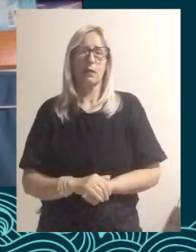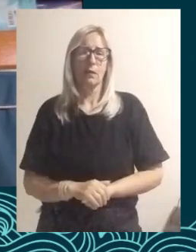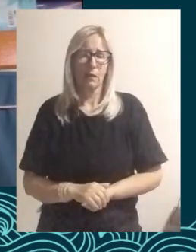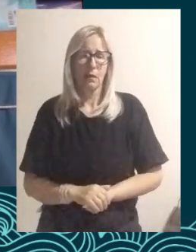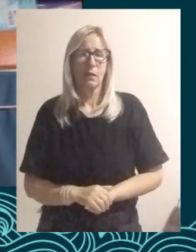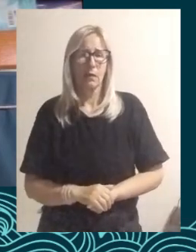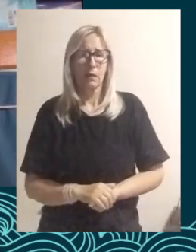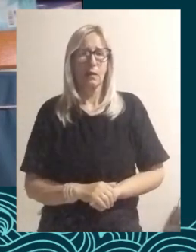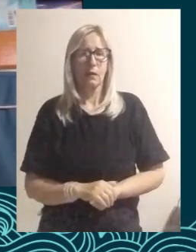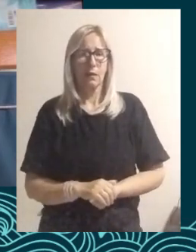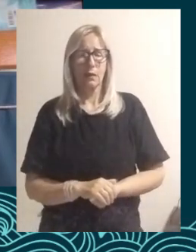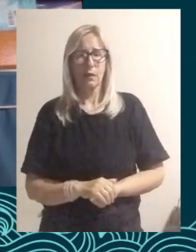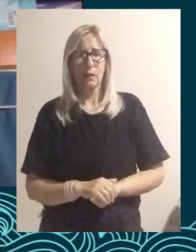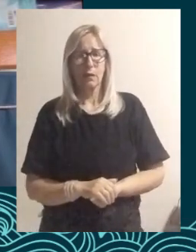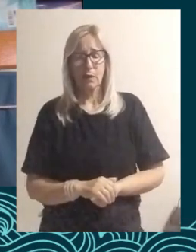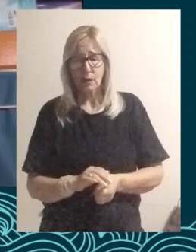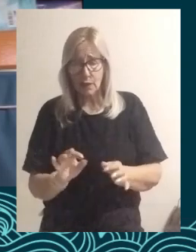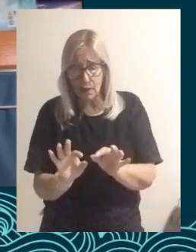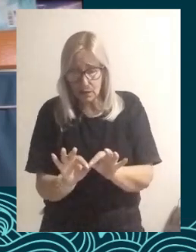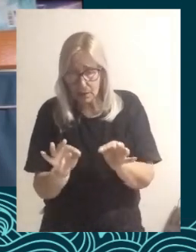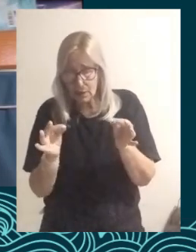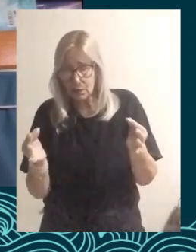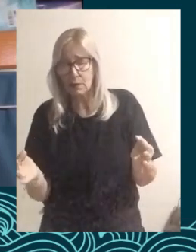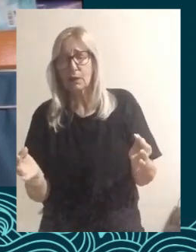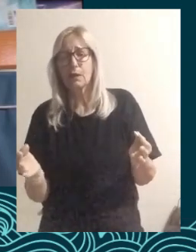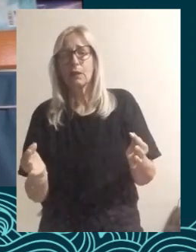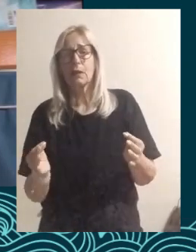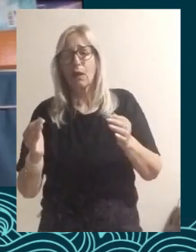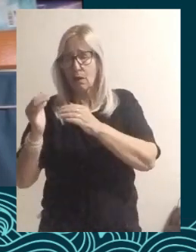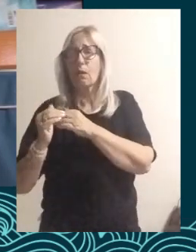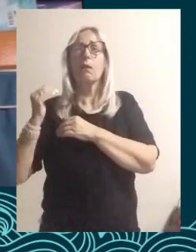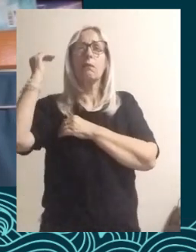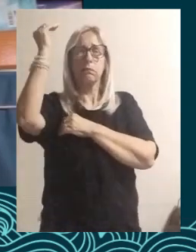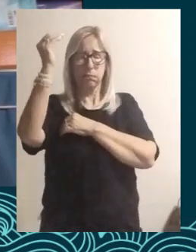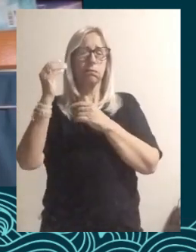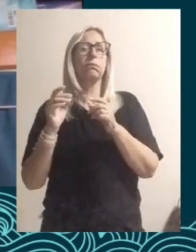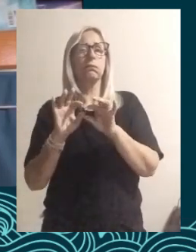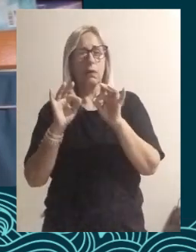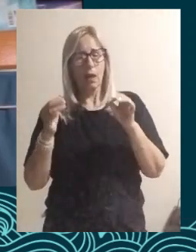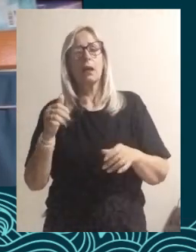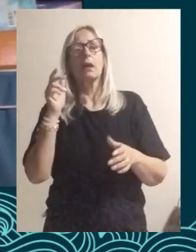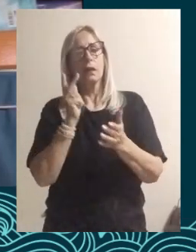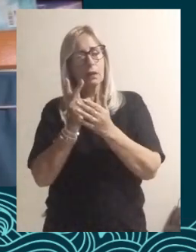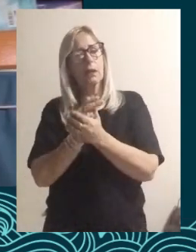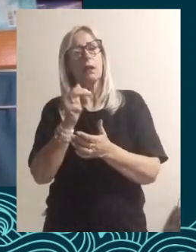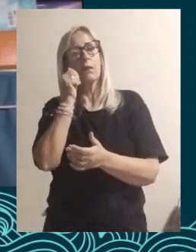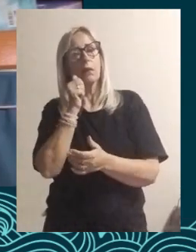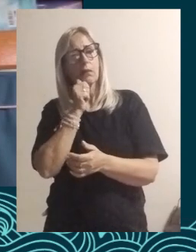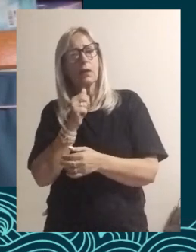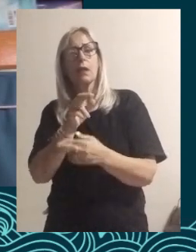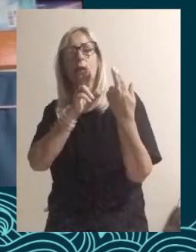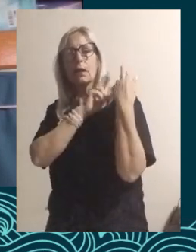família inteira, né? Acho que desde as classes mais humildes às classes com mais poder